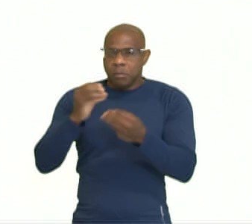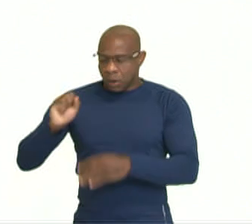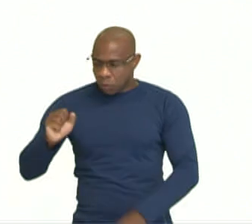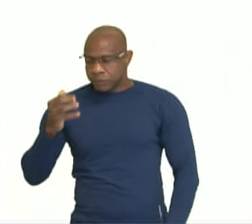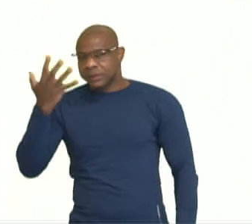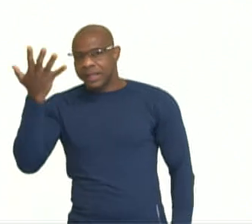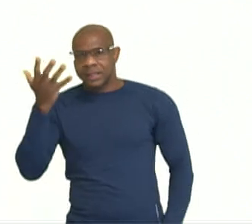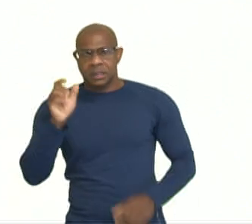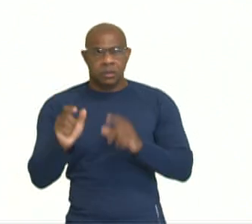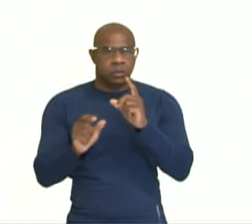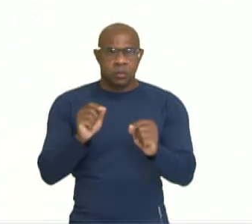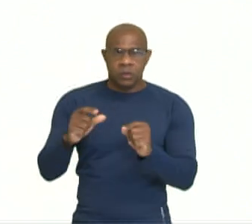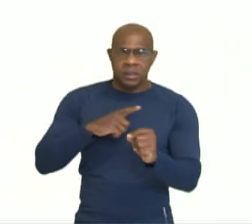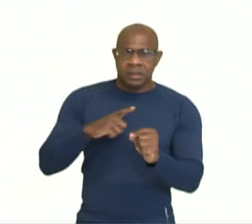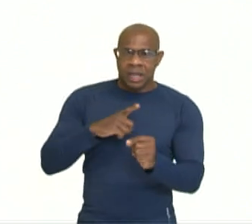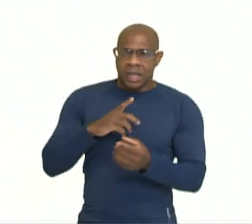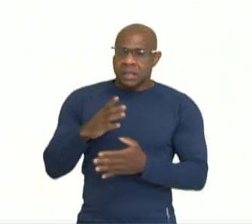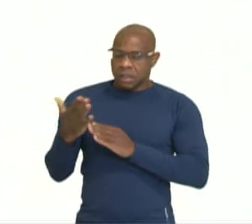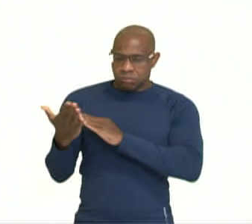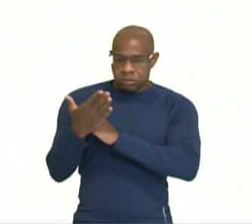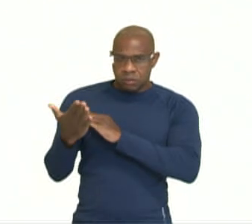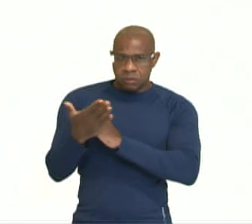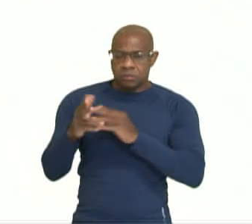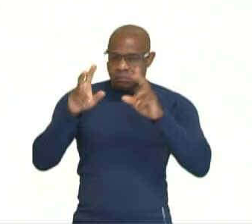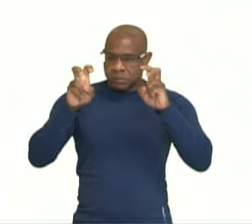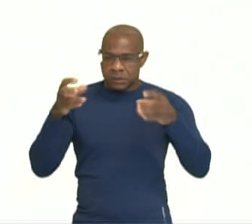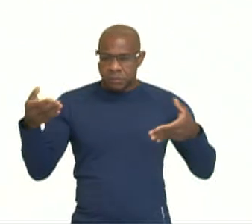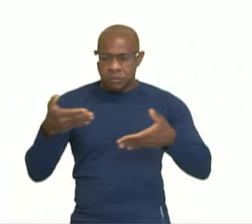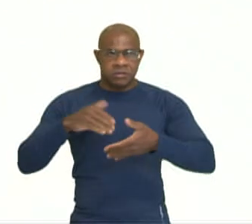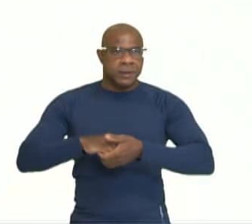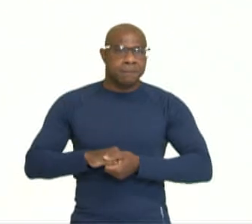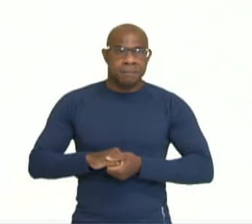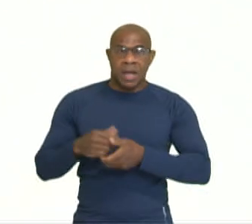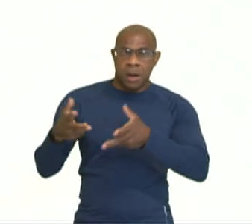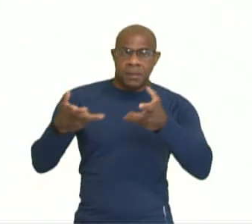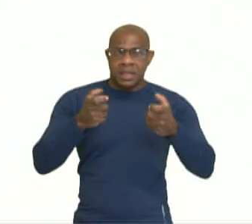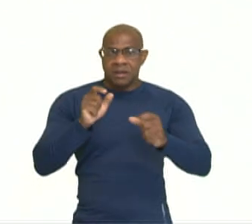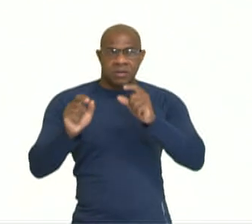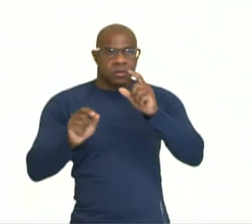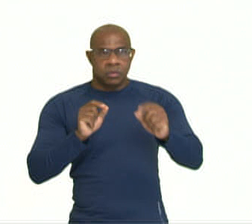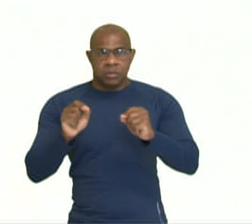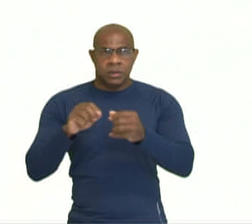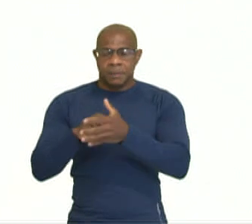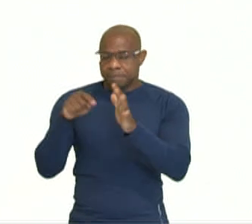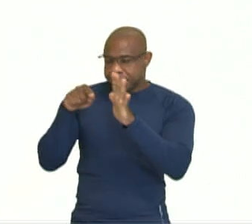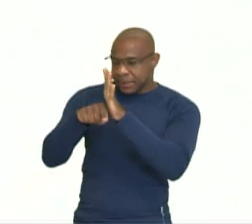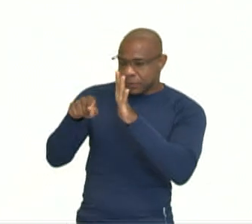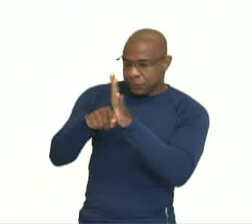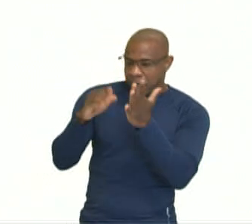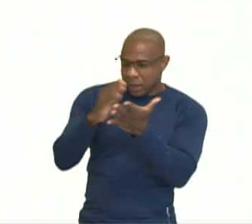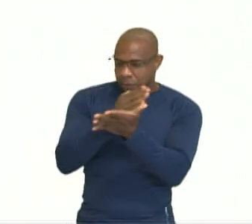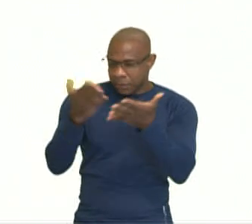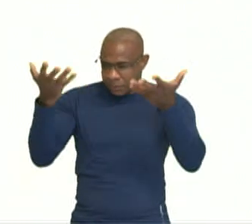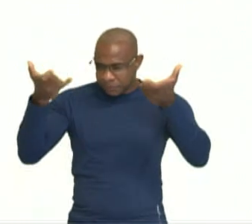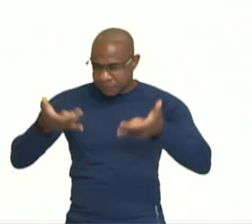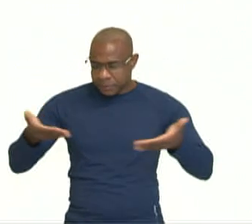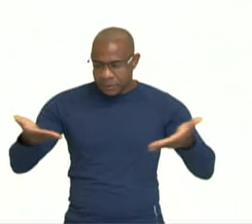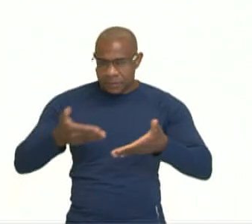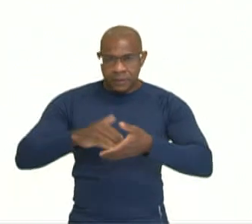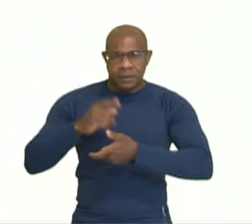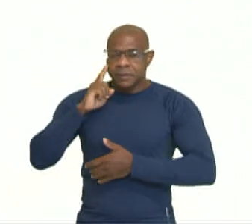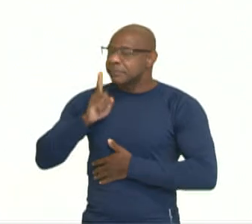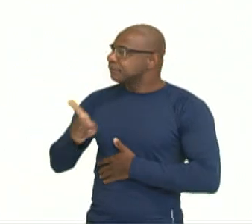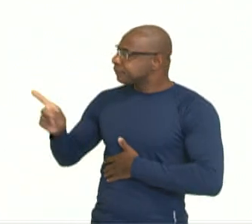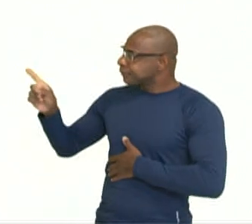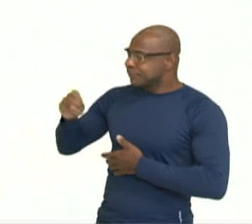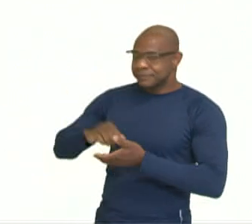nos dá suporte nesse assunto. Para que observado seja o assunto, algumas perguntinhas devem estar figurando